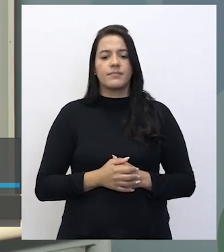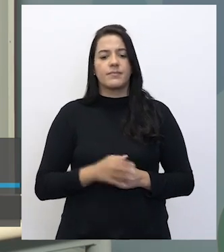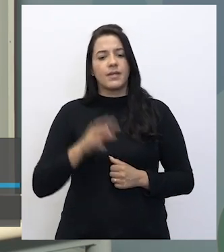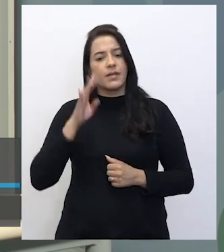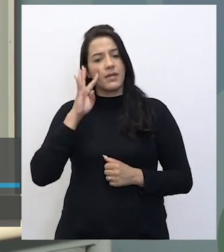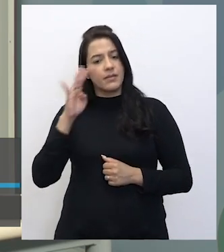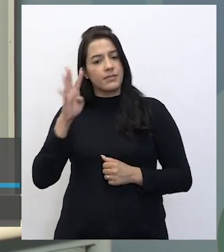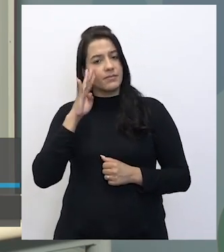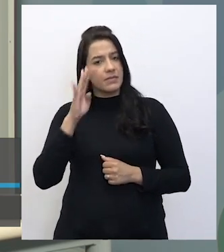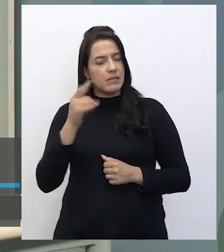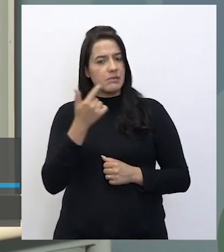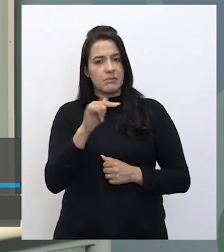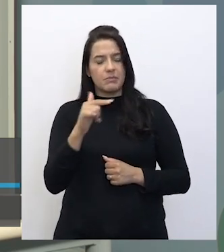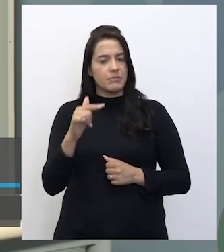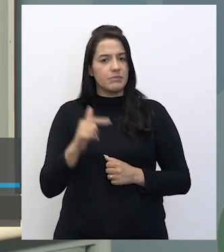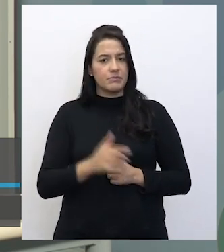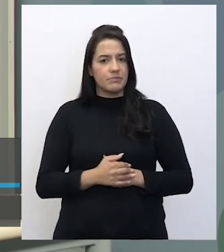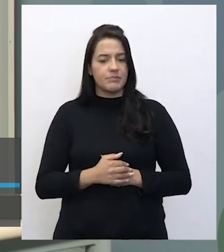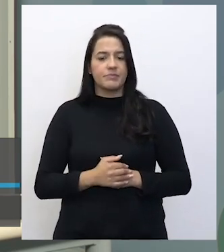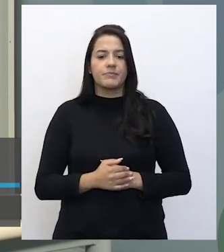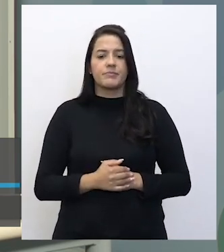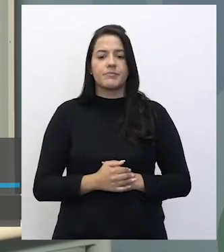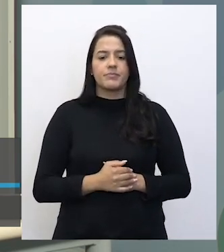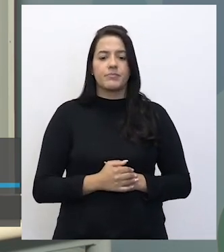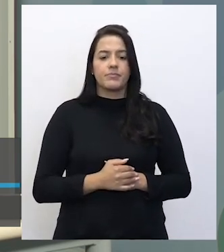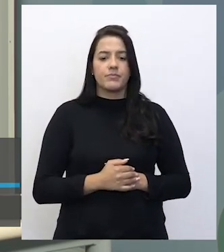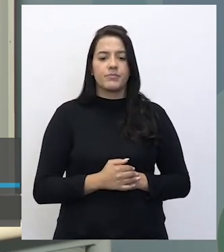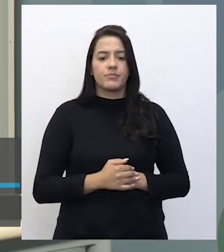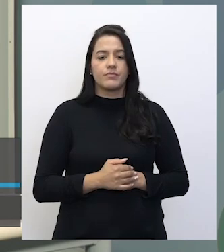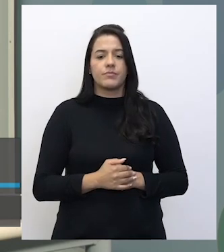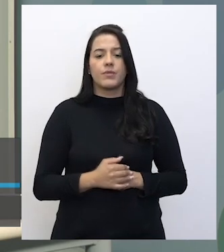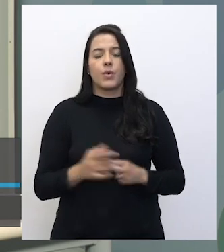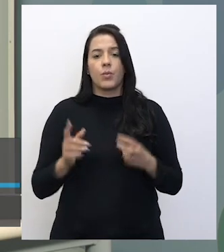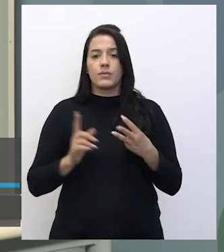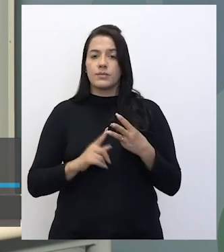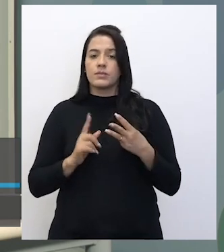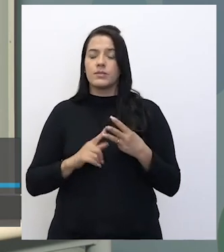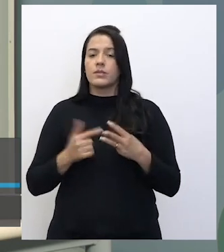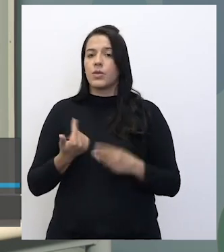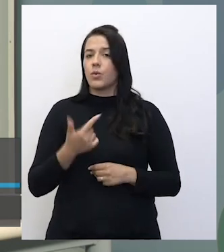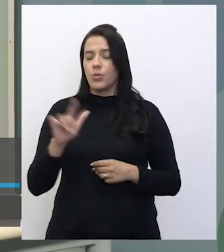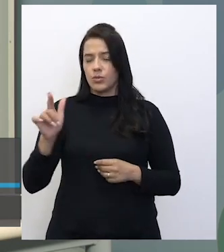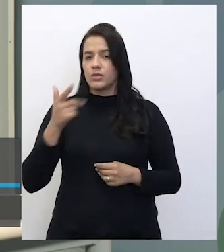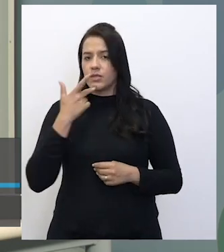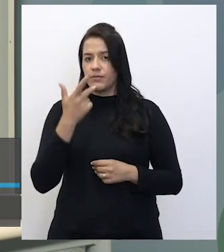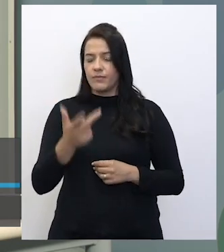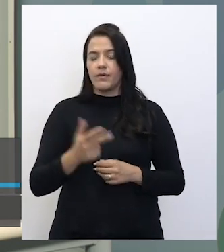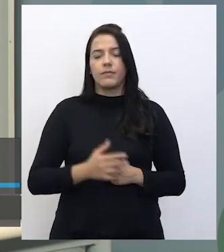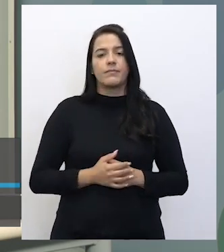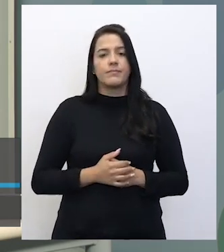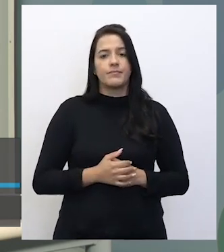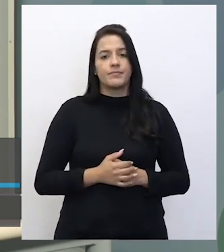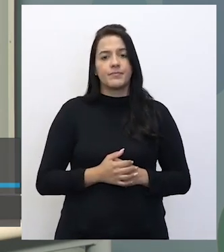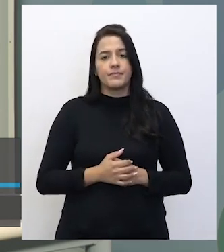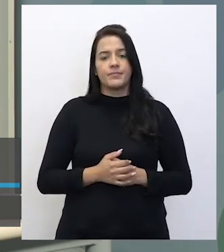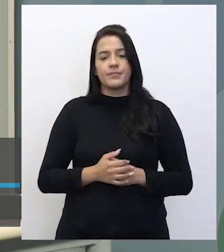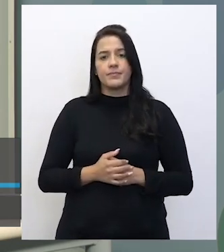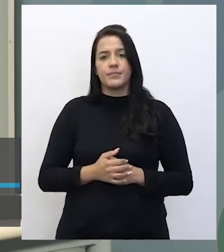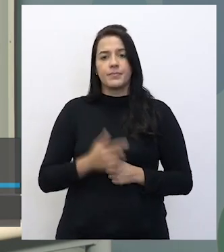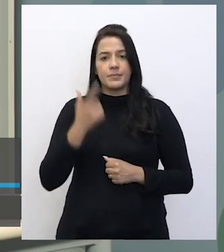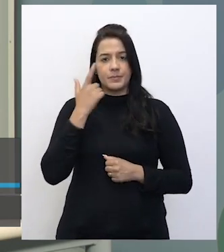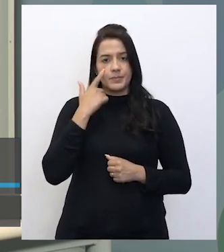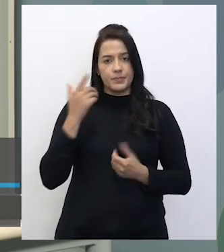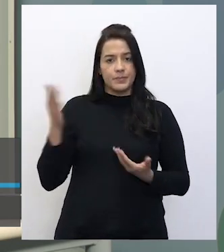essa ginástica do pensamento. E uma terceira coisa que ele traz para a gente nessa definição